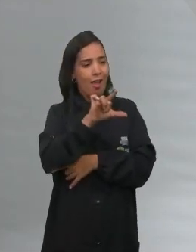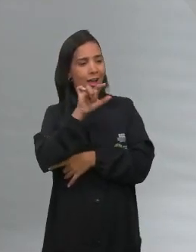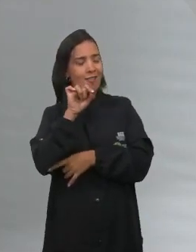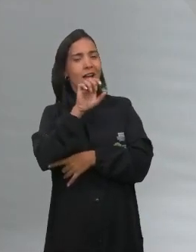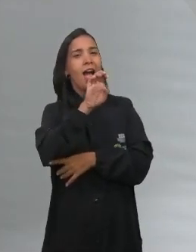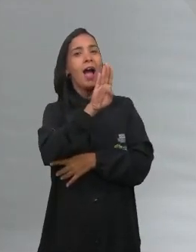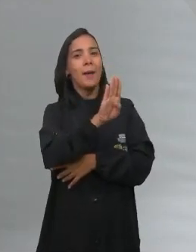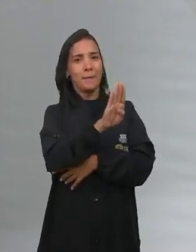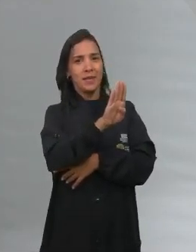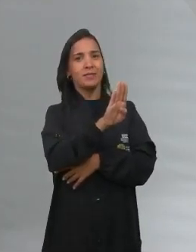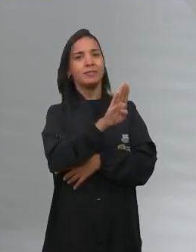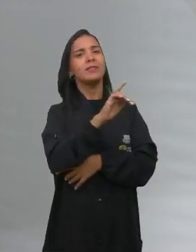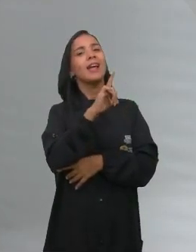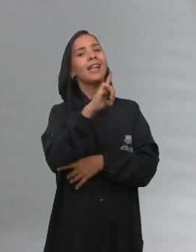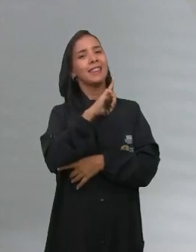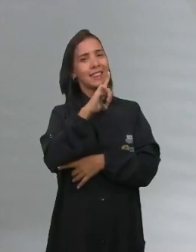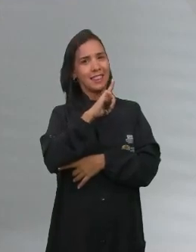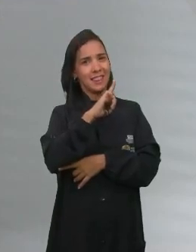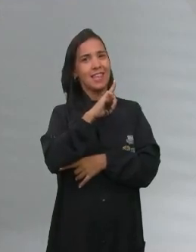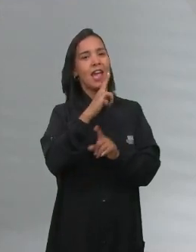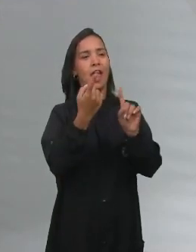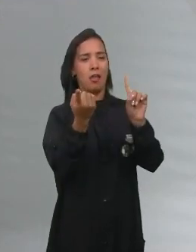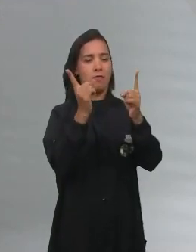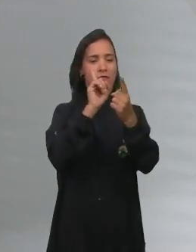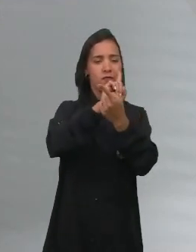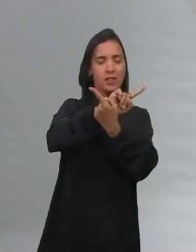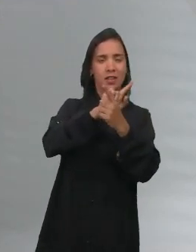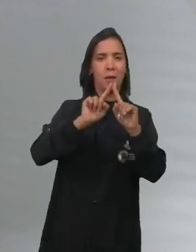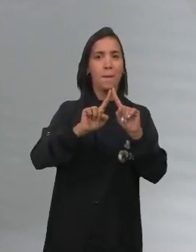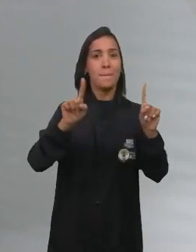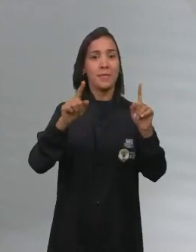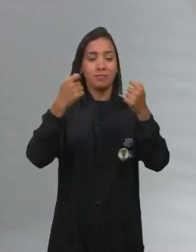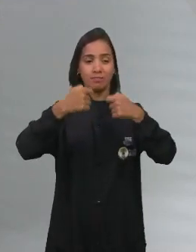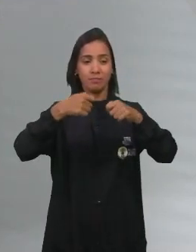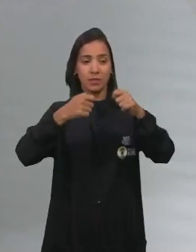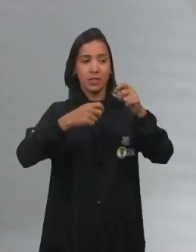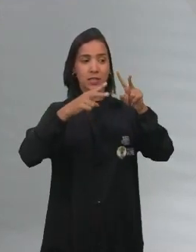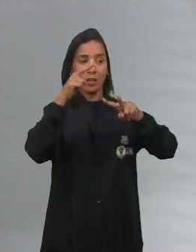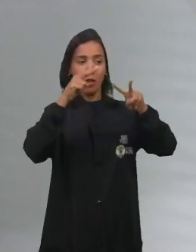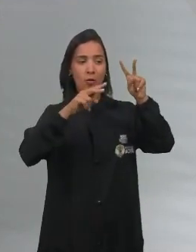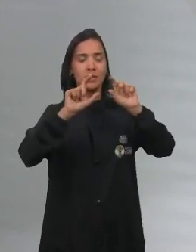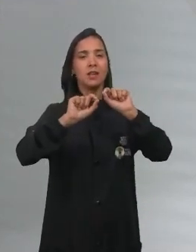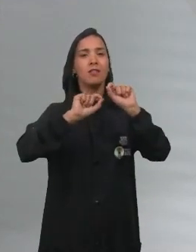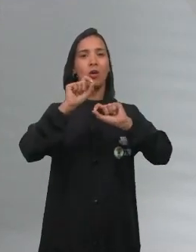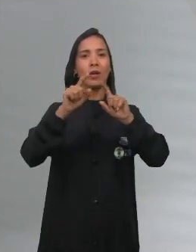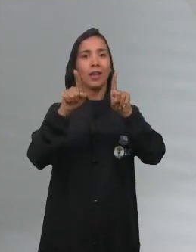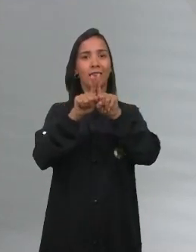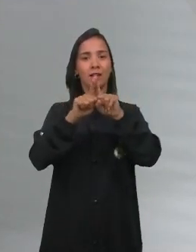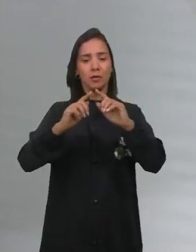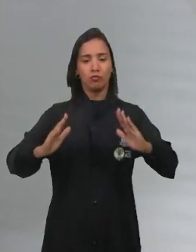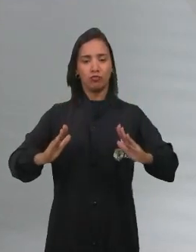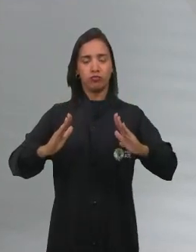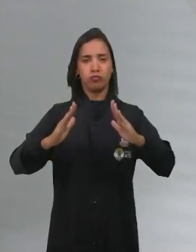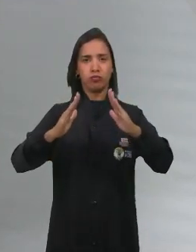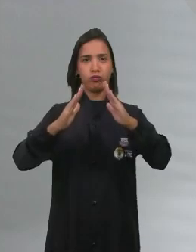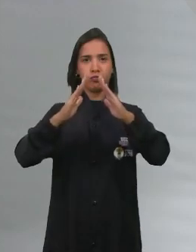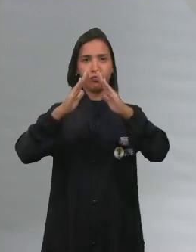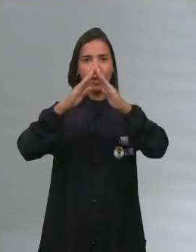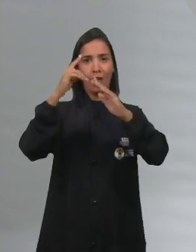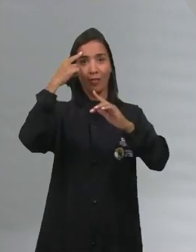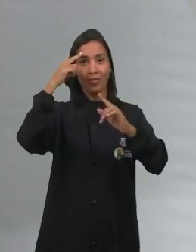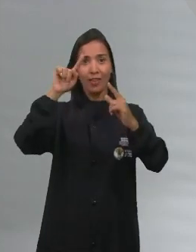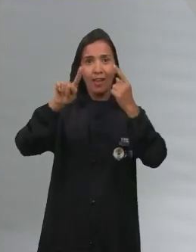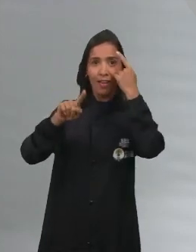que a gente tem uma contraposição, mas a gente tem que observar essa hierarquia de ideias, o comando da